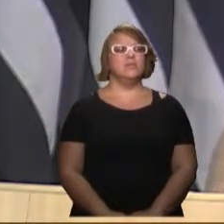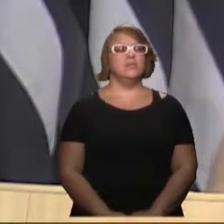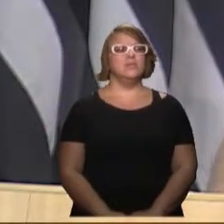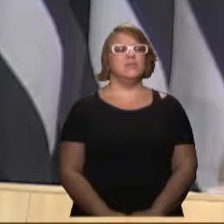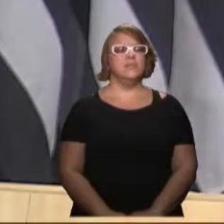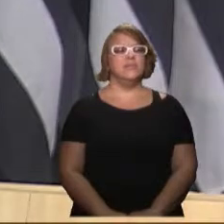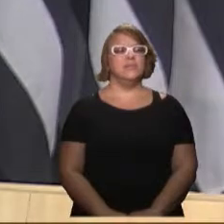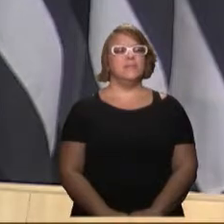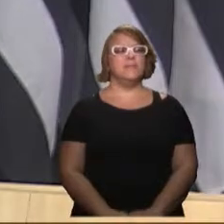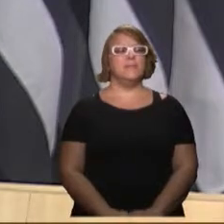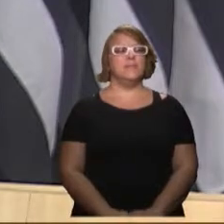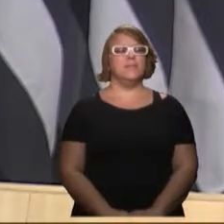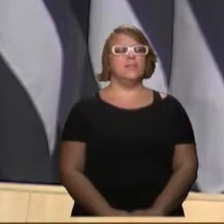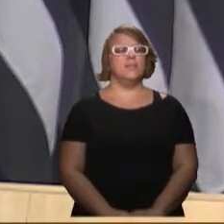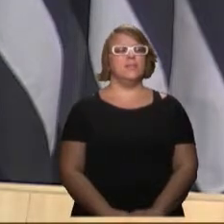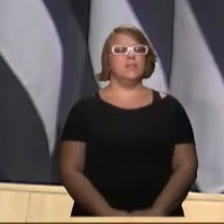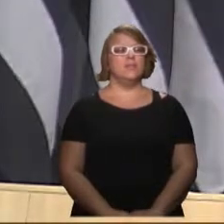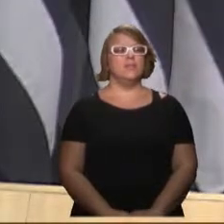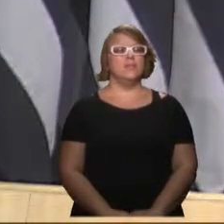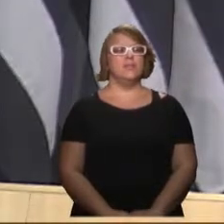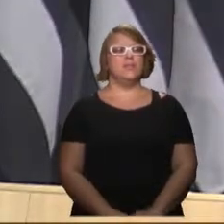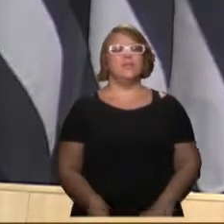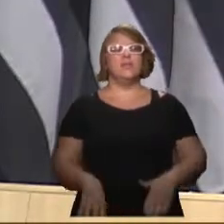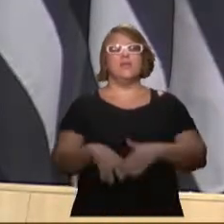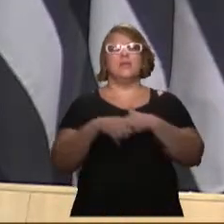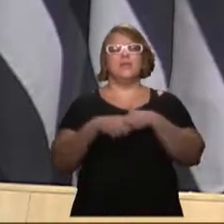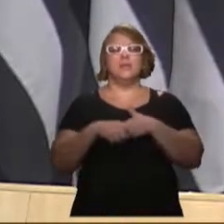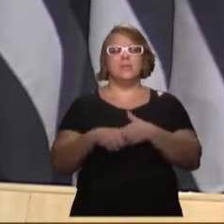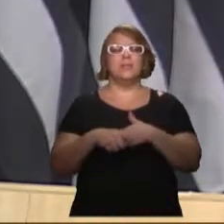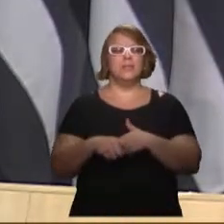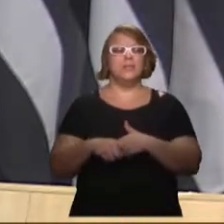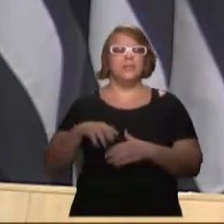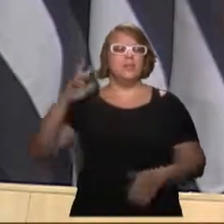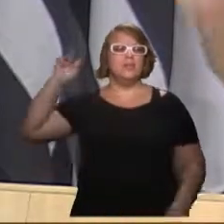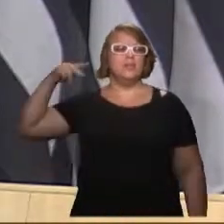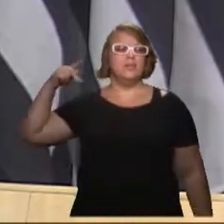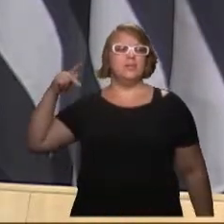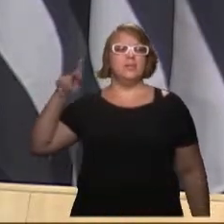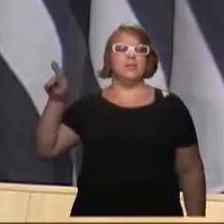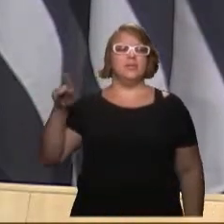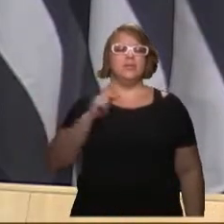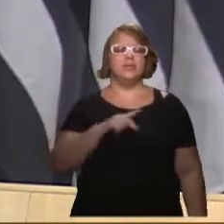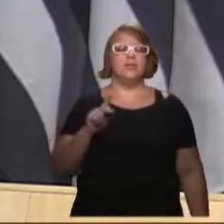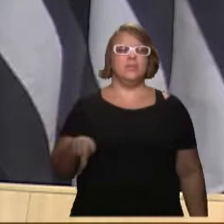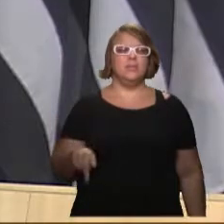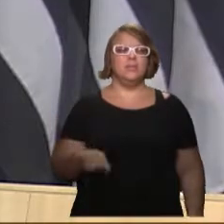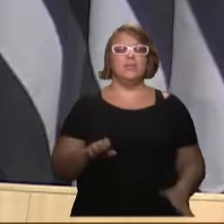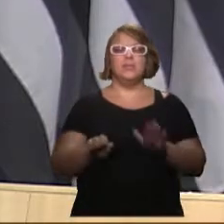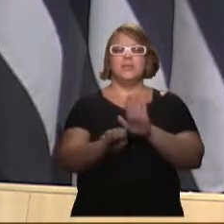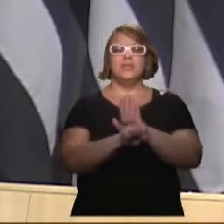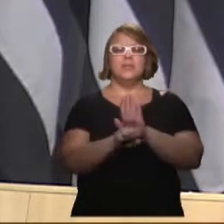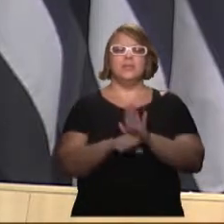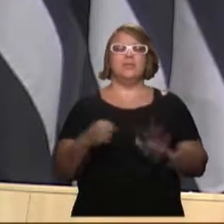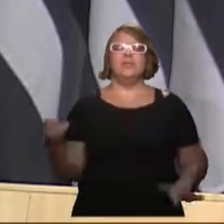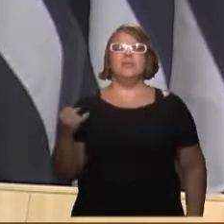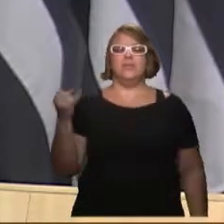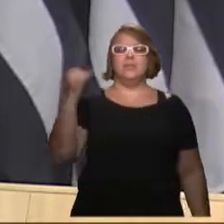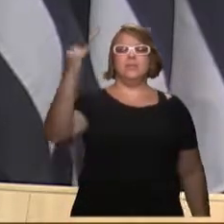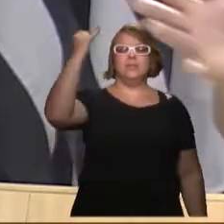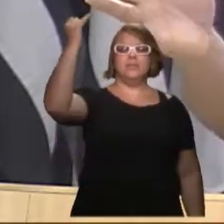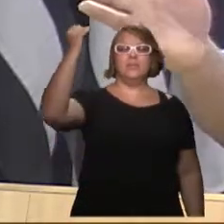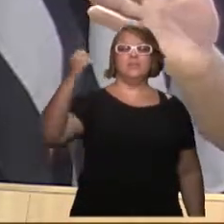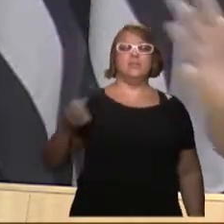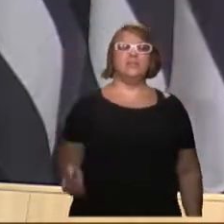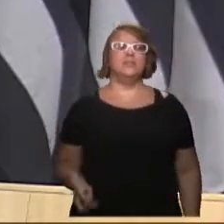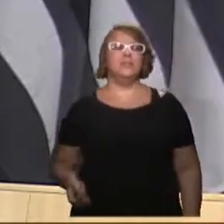E aí eu saúdo aqui, dou os parabéns, vereadora Poliana fez um artigo interessantíssimo, né? Vamos começar